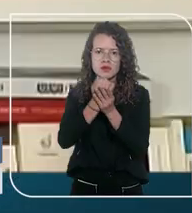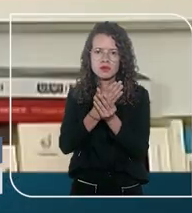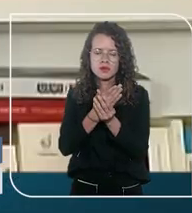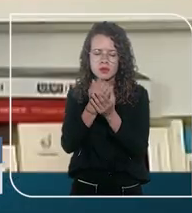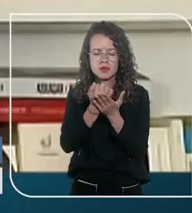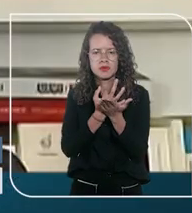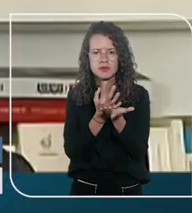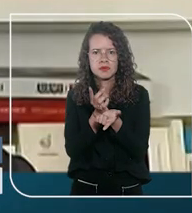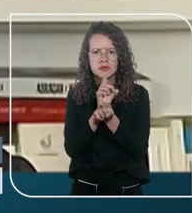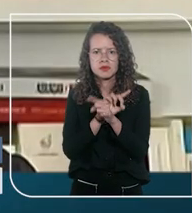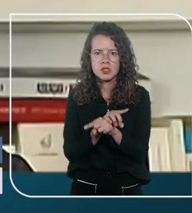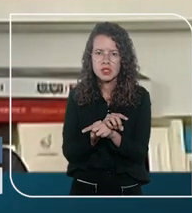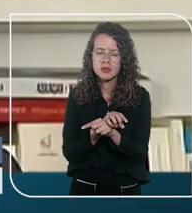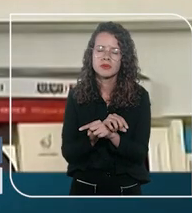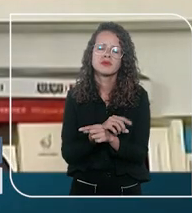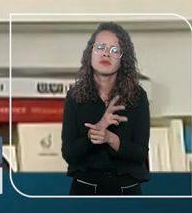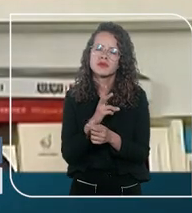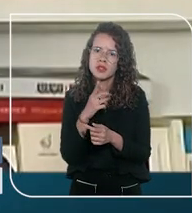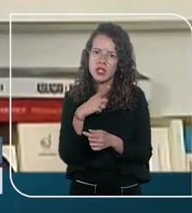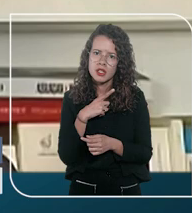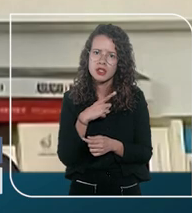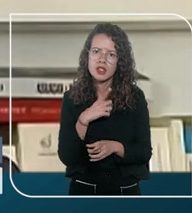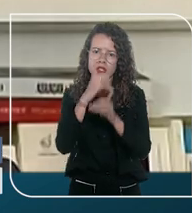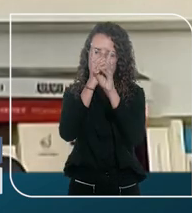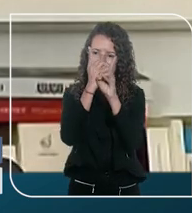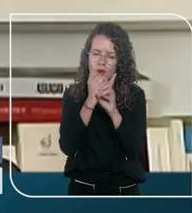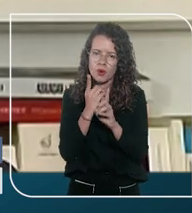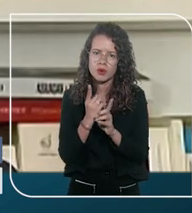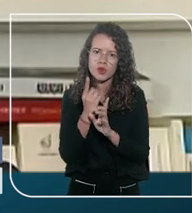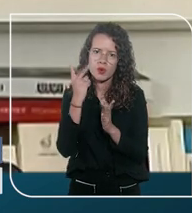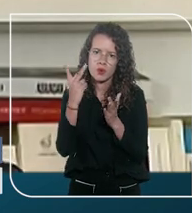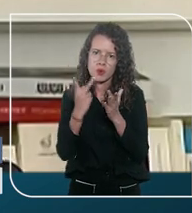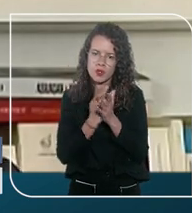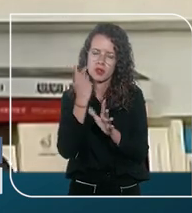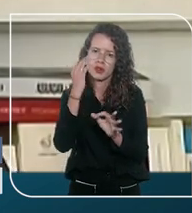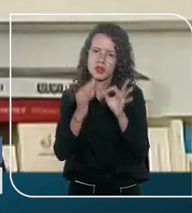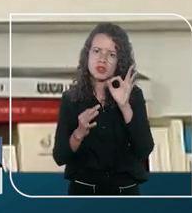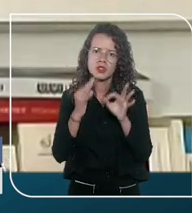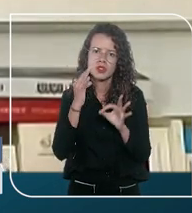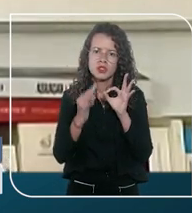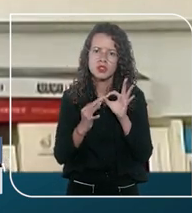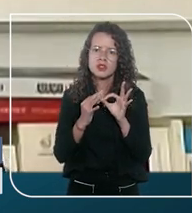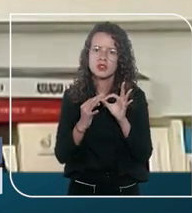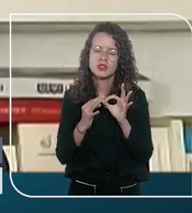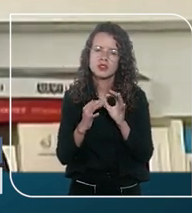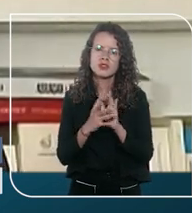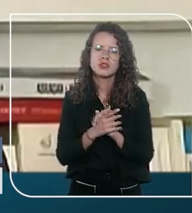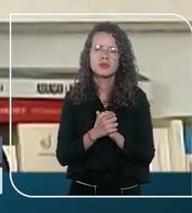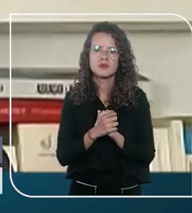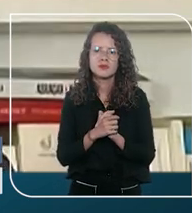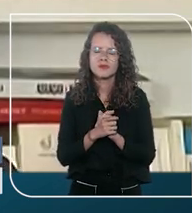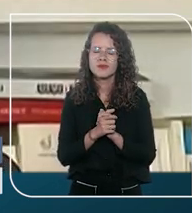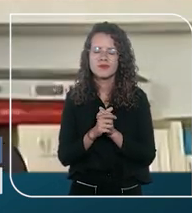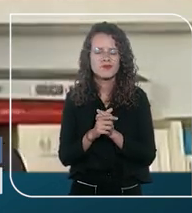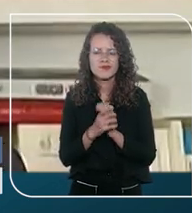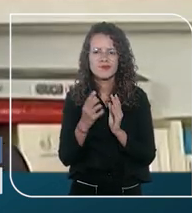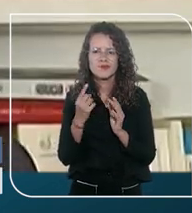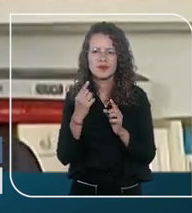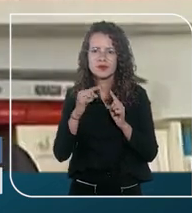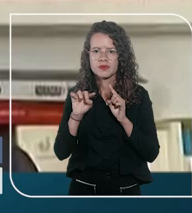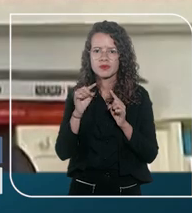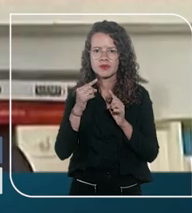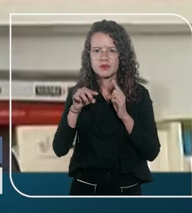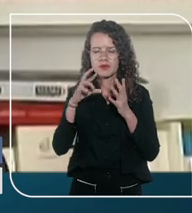divergência, mesmo que tenha sido constatada uma injustiça, como você mencionou, né, não serão o